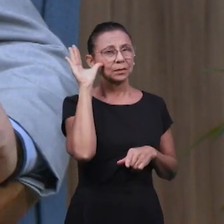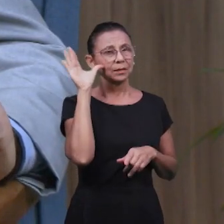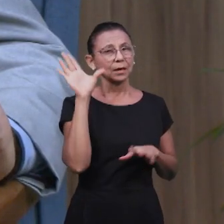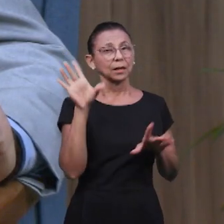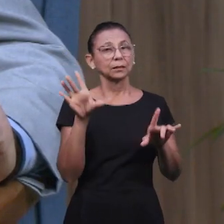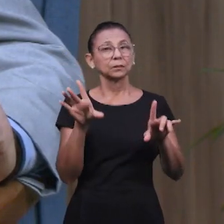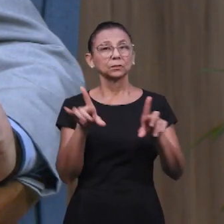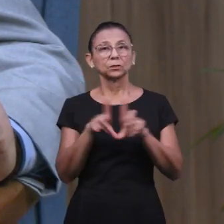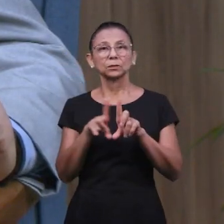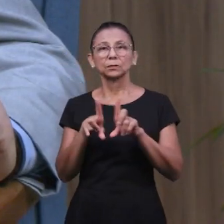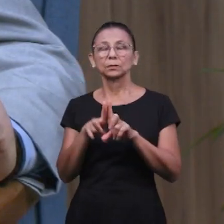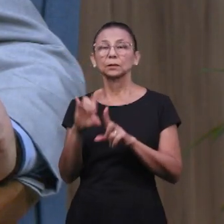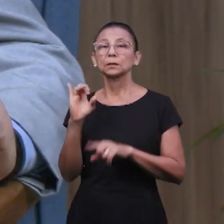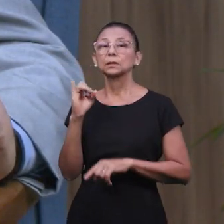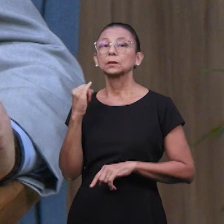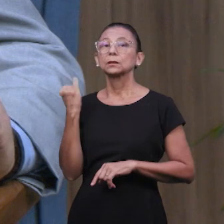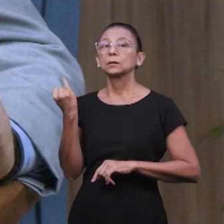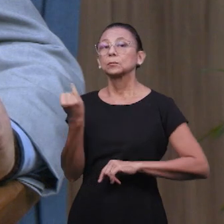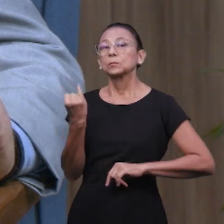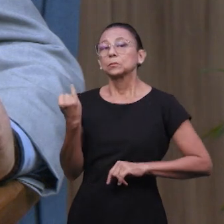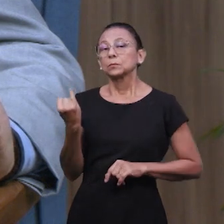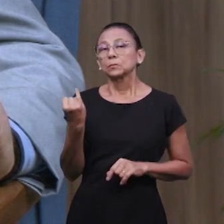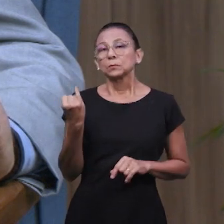muito importante